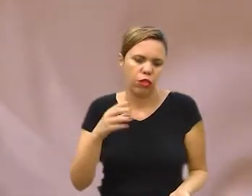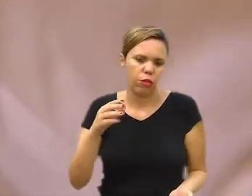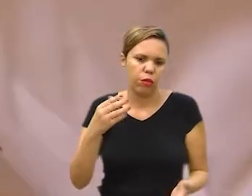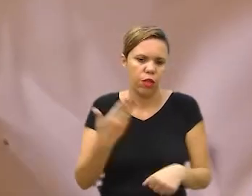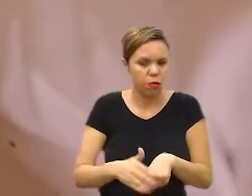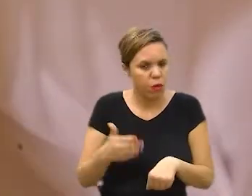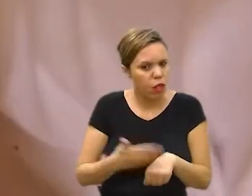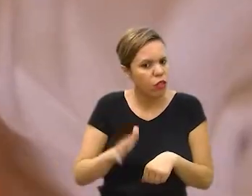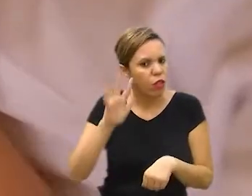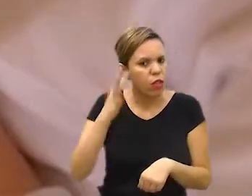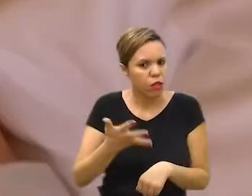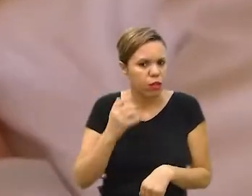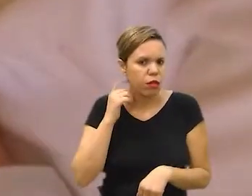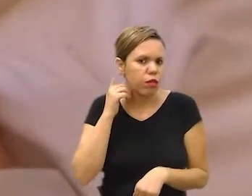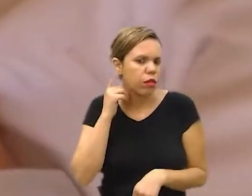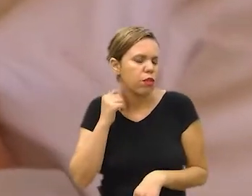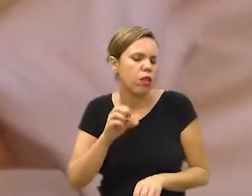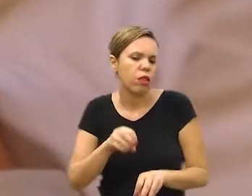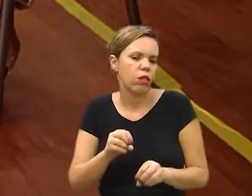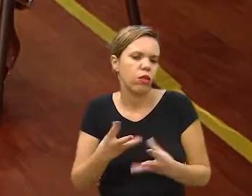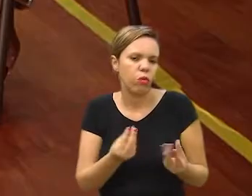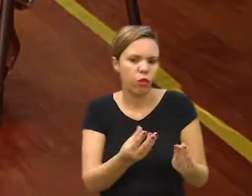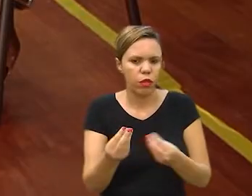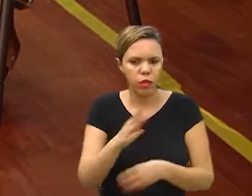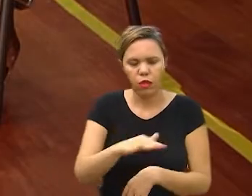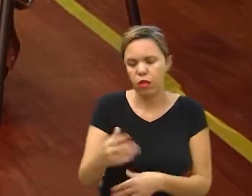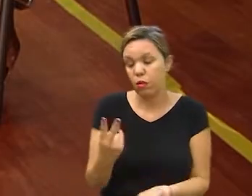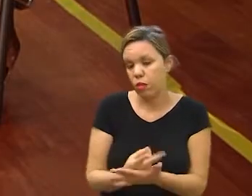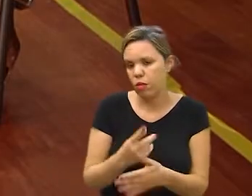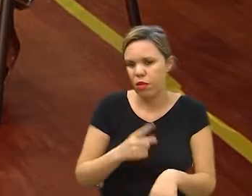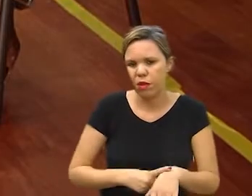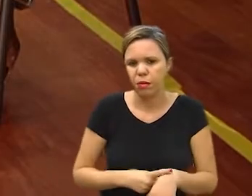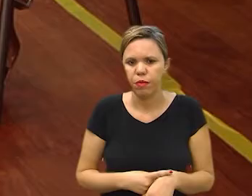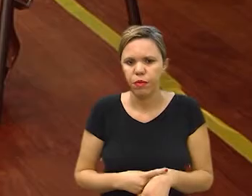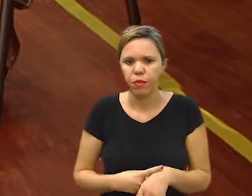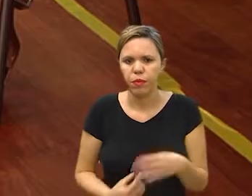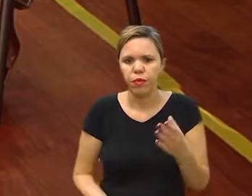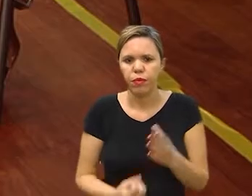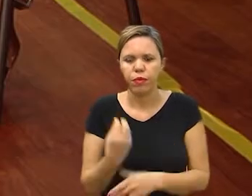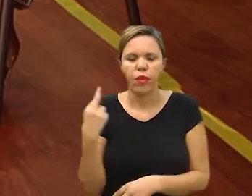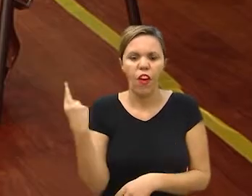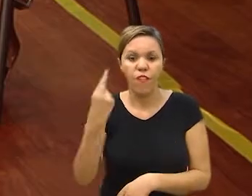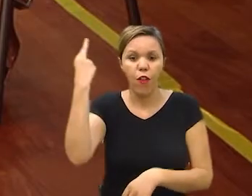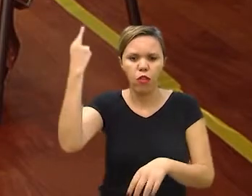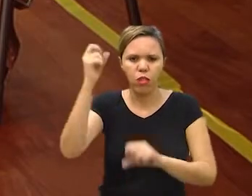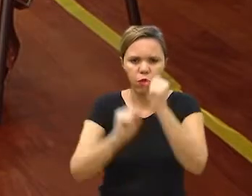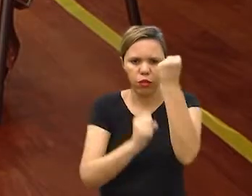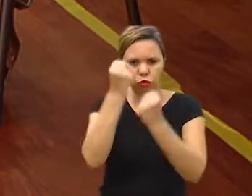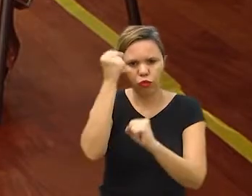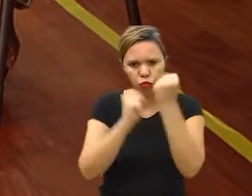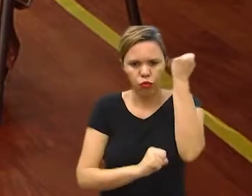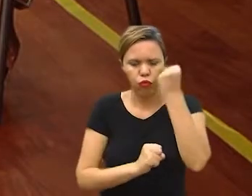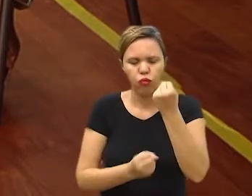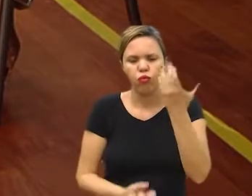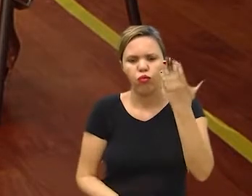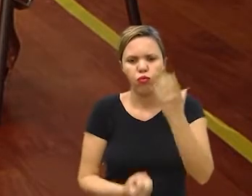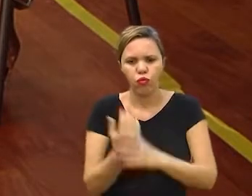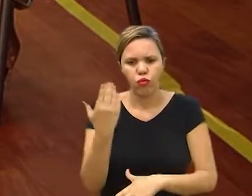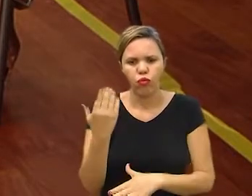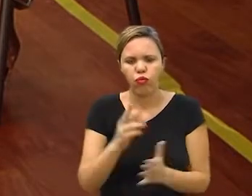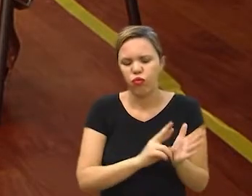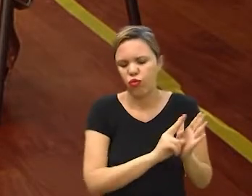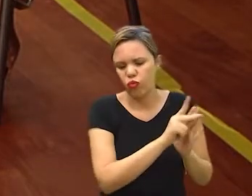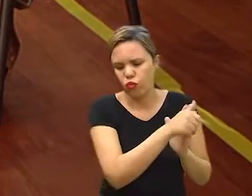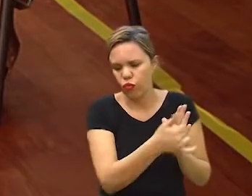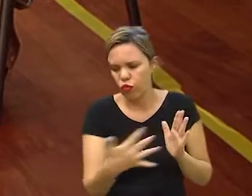de resolver educar muitas crianças ao mesmo tempo. Ao mesmo tempo. Que nasceu na Revolução Industrial, né? A produção em série,